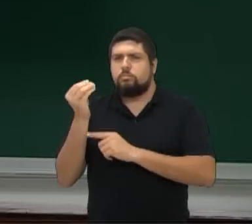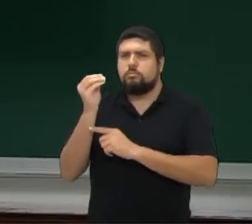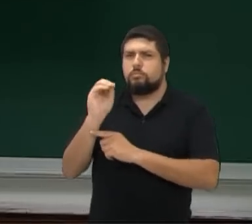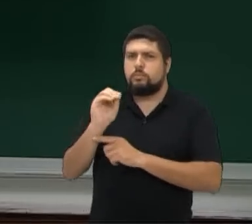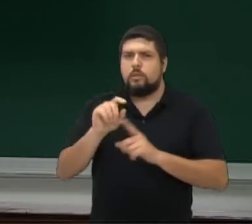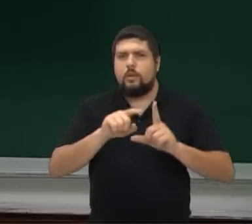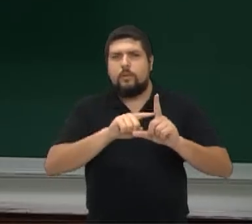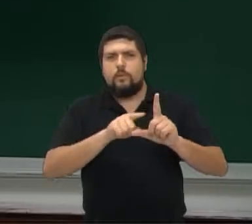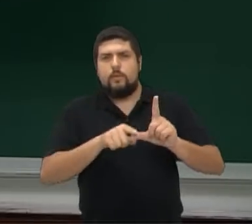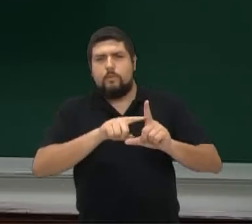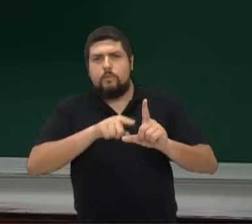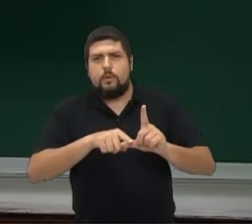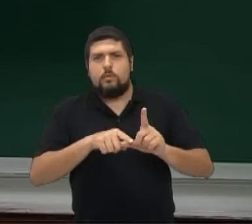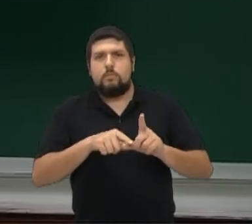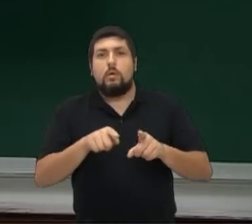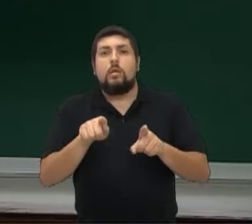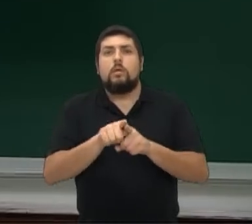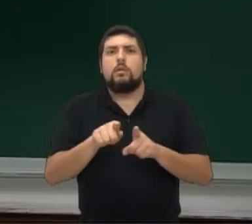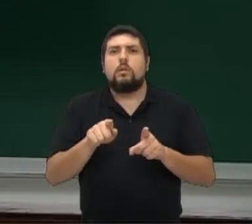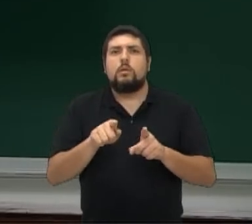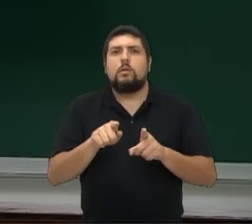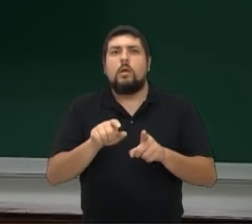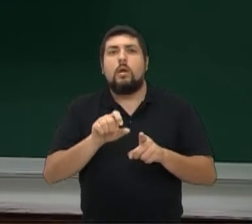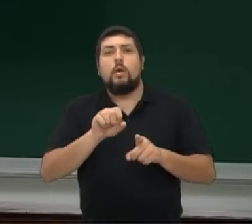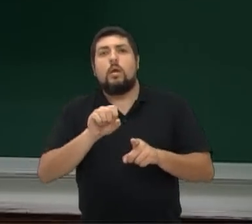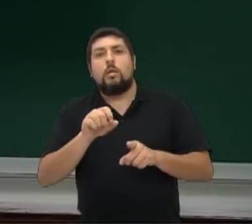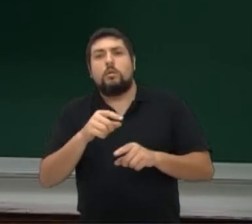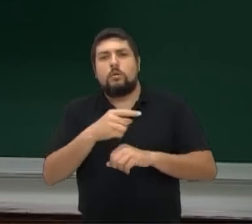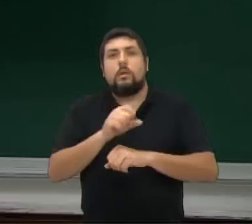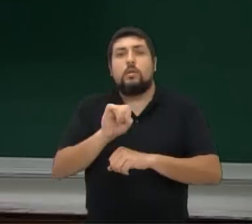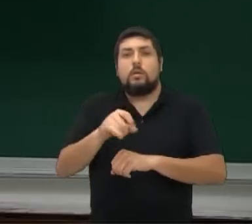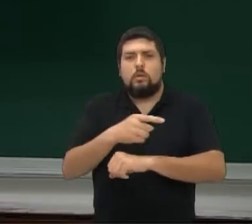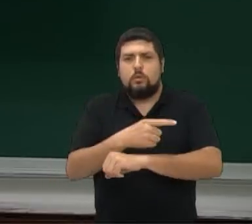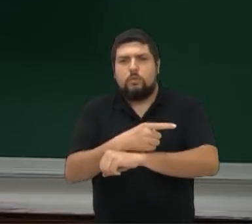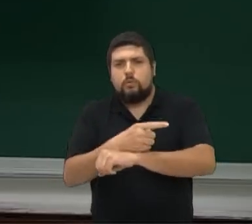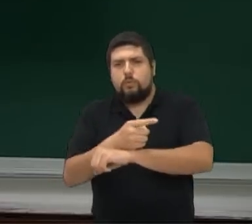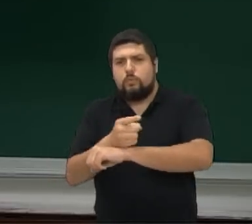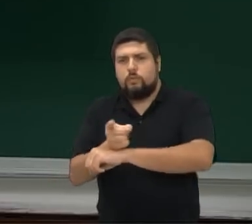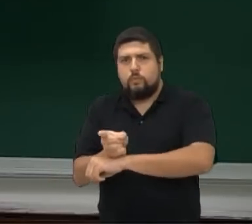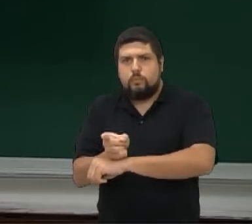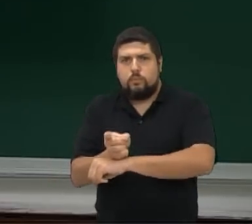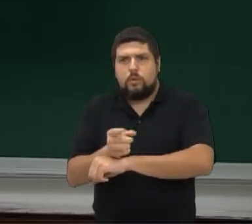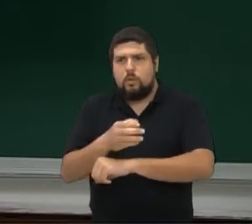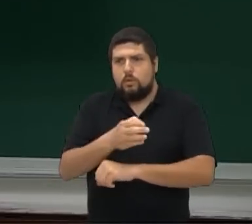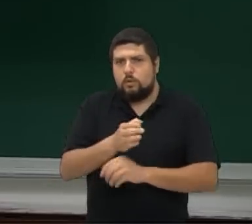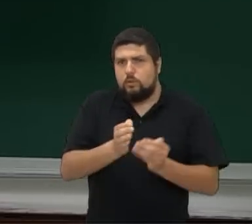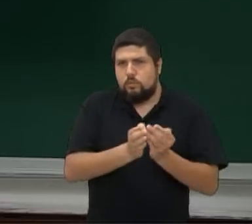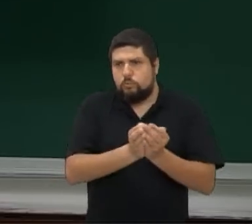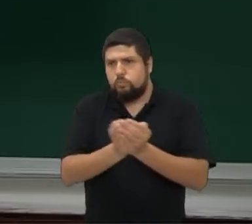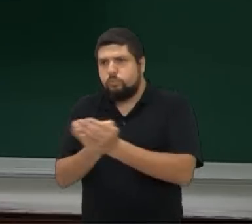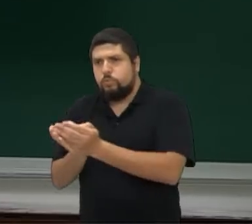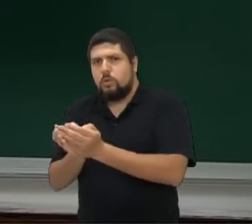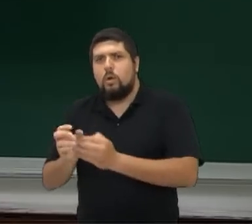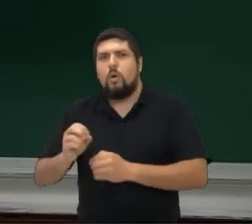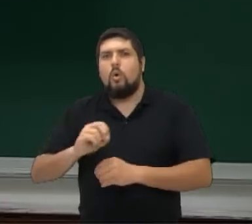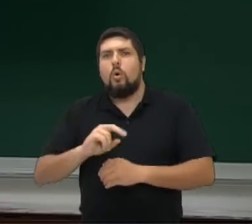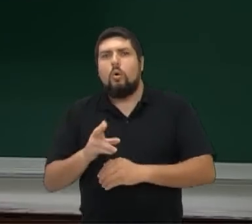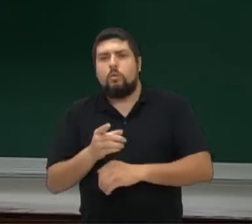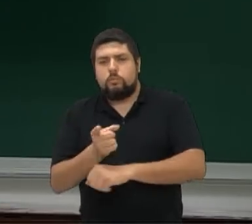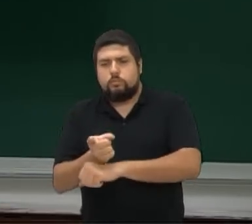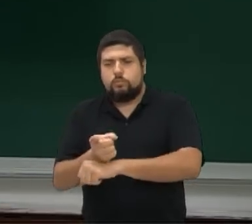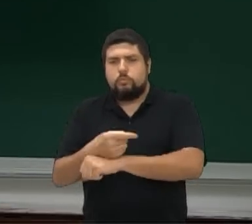a direção? Se essa direção seria em sentido horário, que é o sentido do relógio, ou o